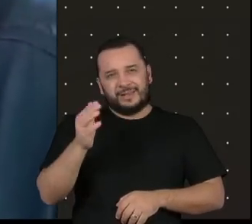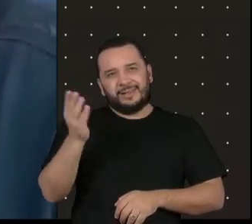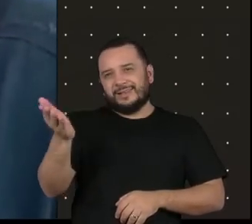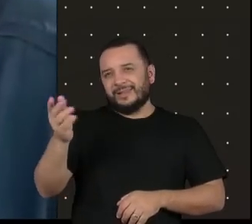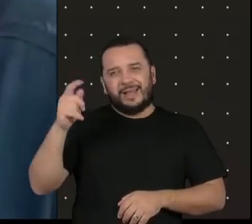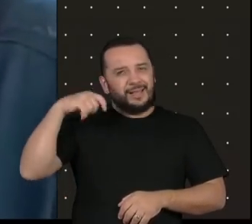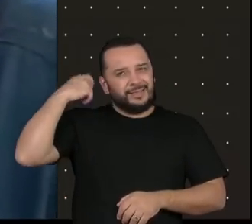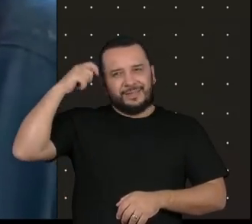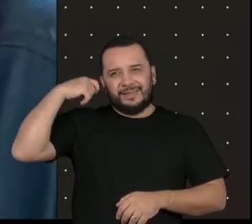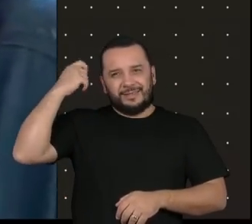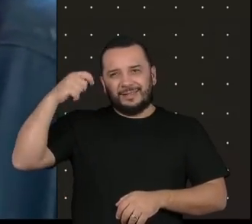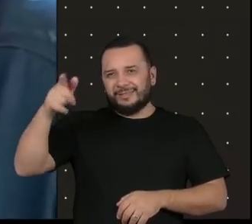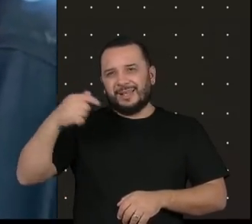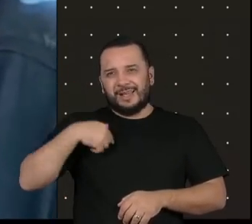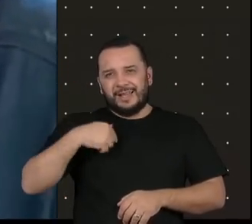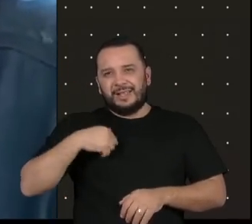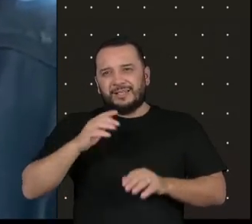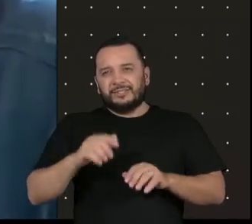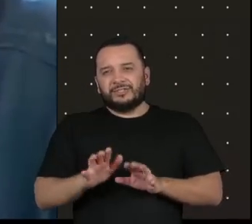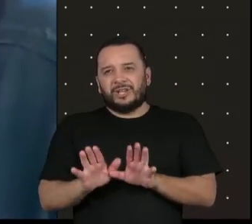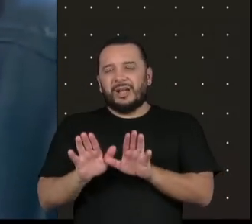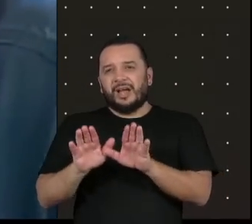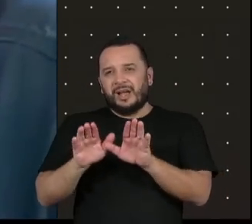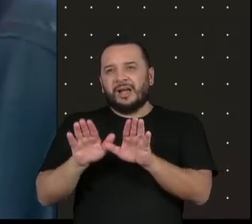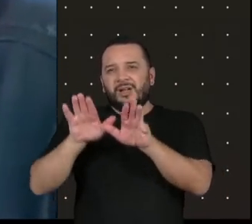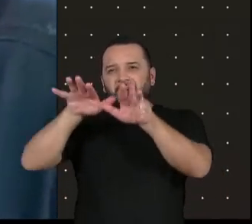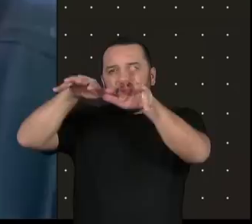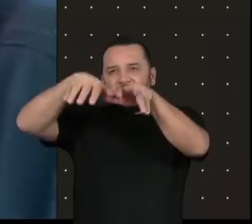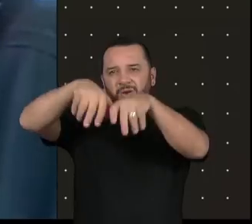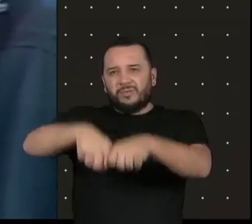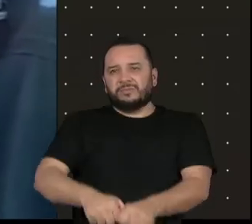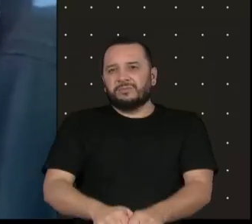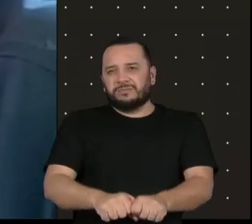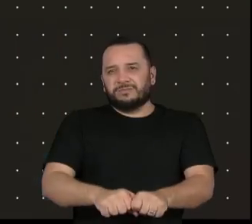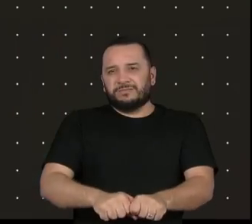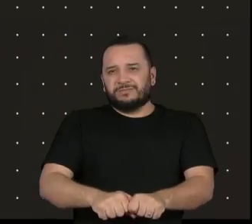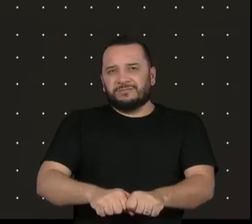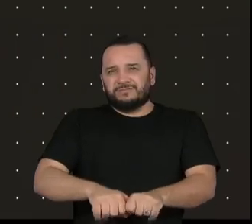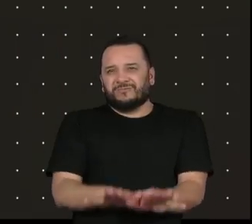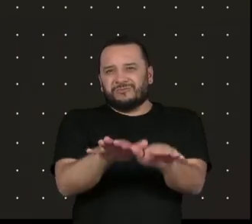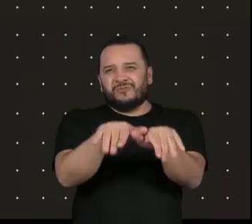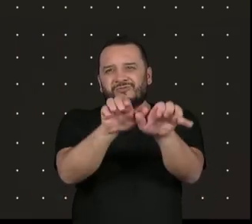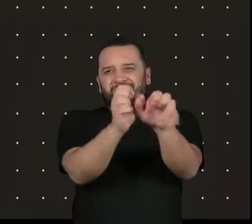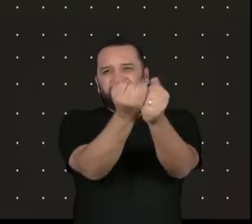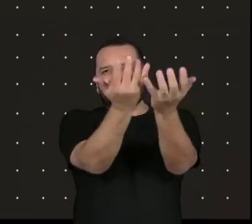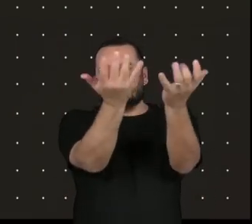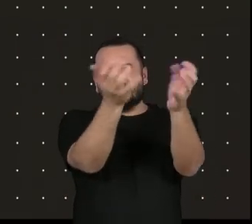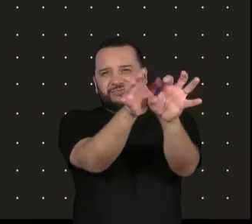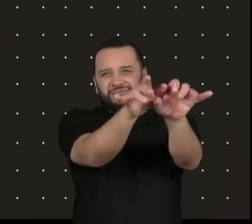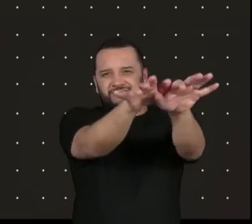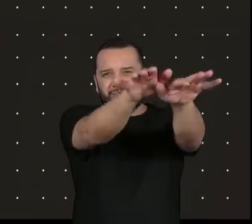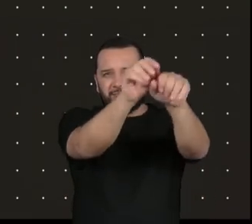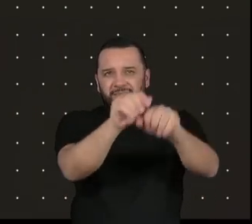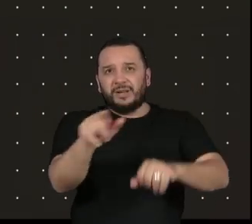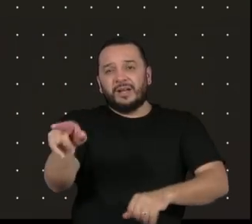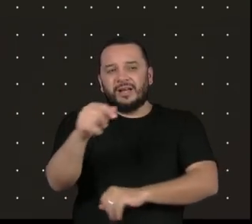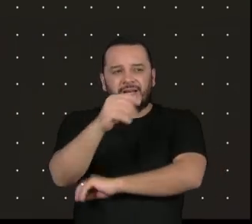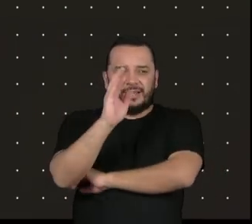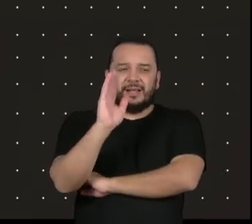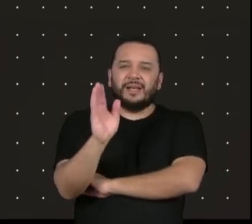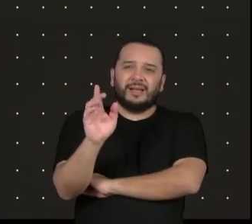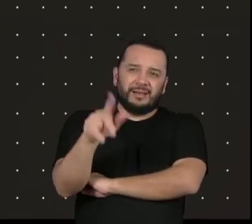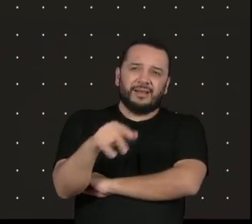de televisão, autora, diretora, tradutora,